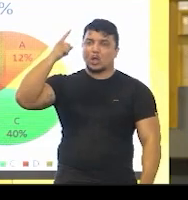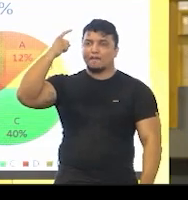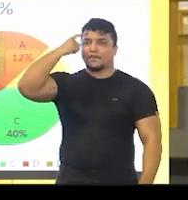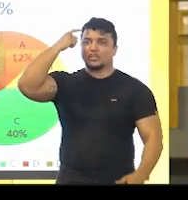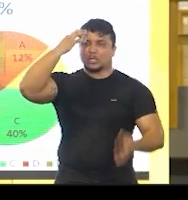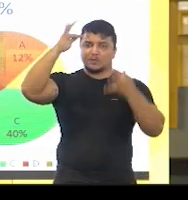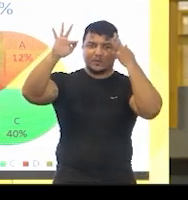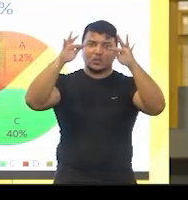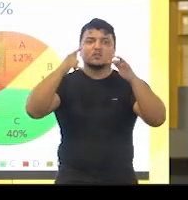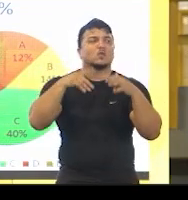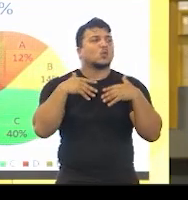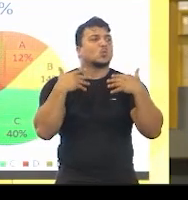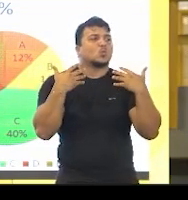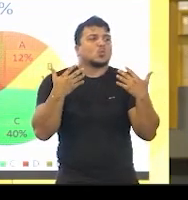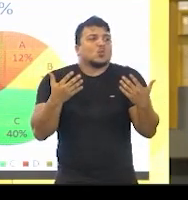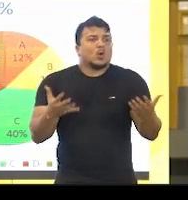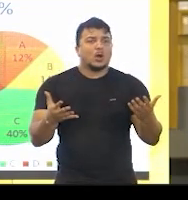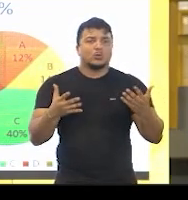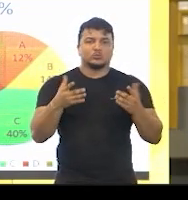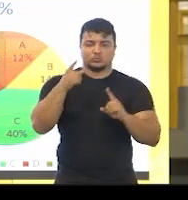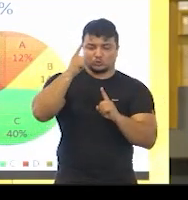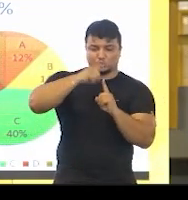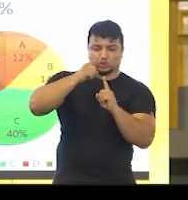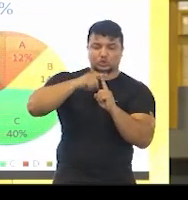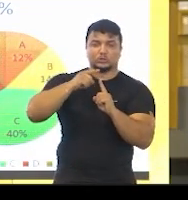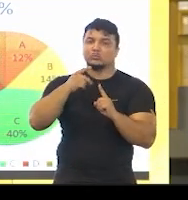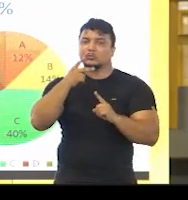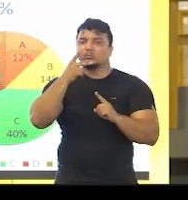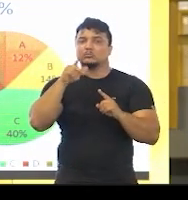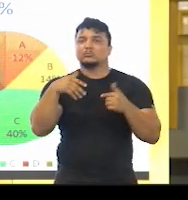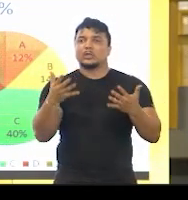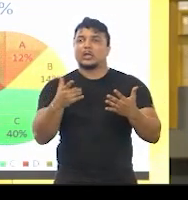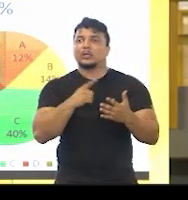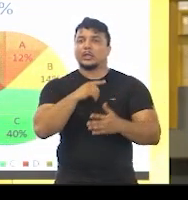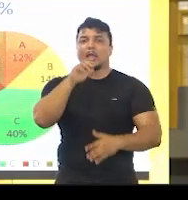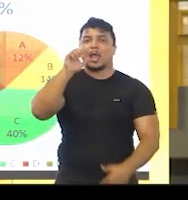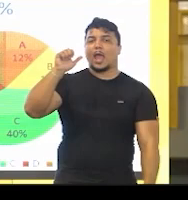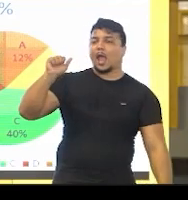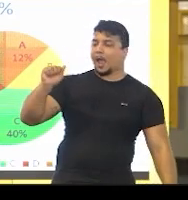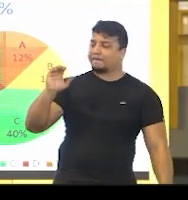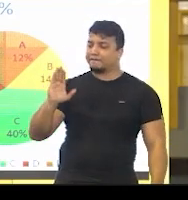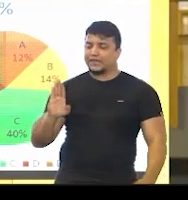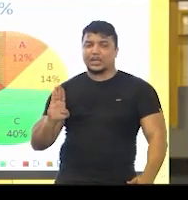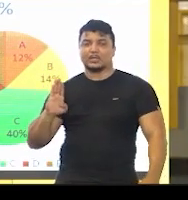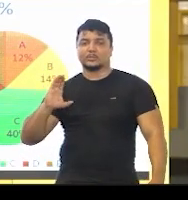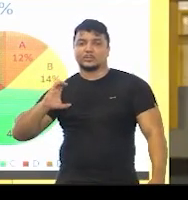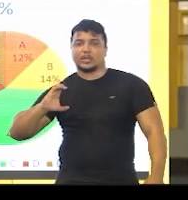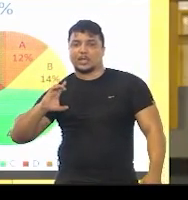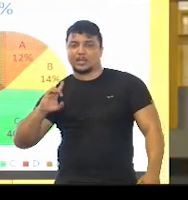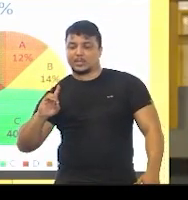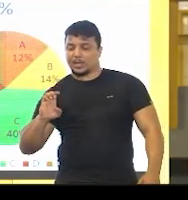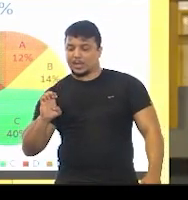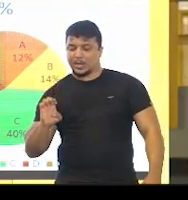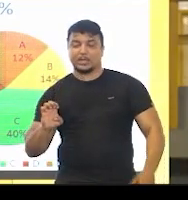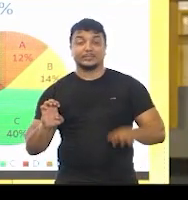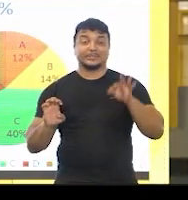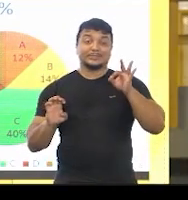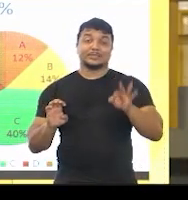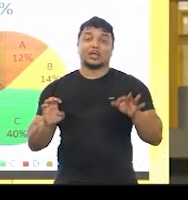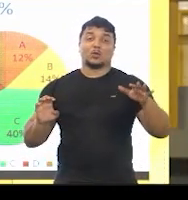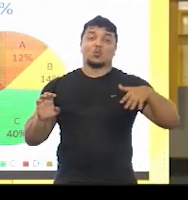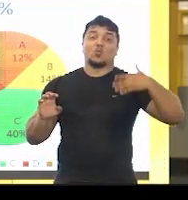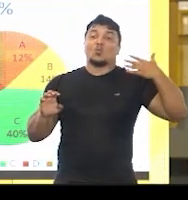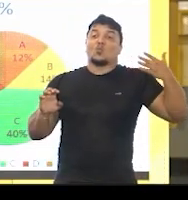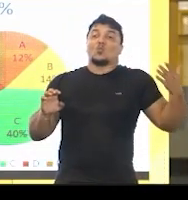pensadores. Eu quero saber qual foi a categoria de pensadores que fortaleceu, que deu força,